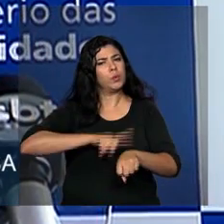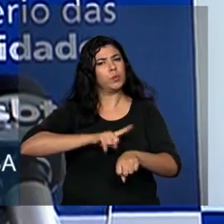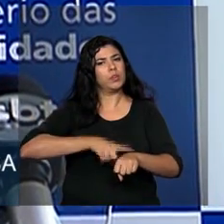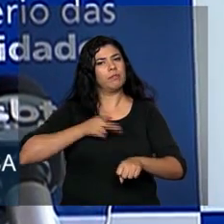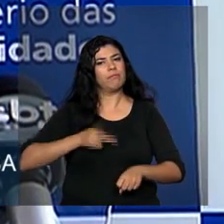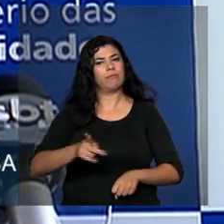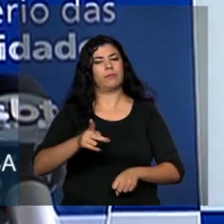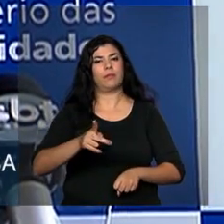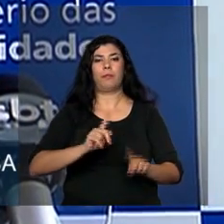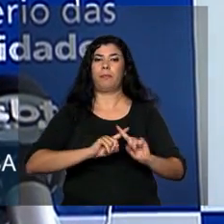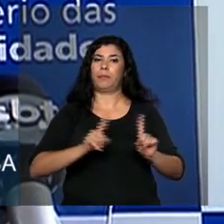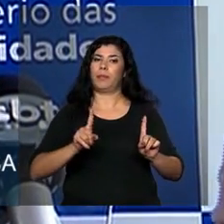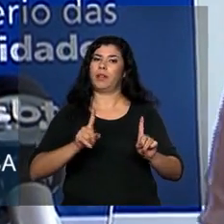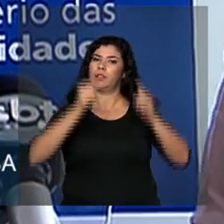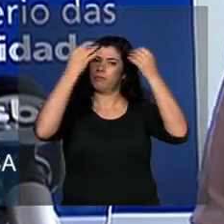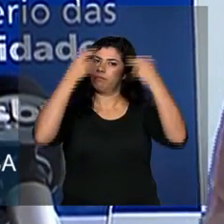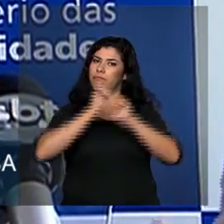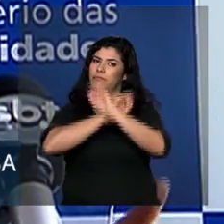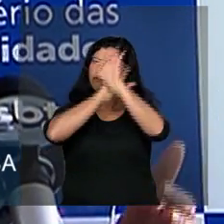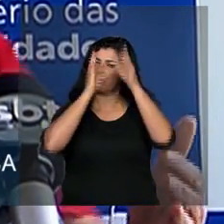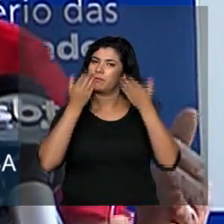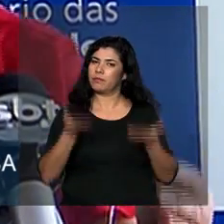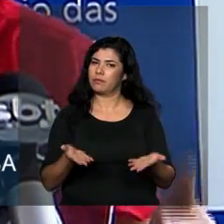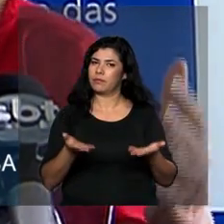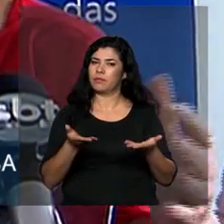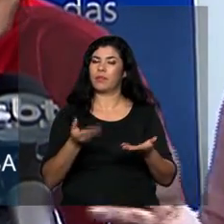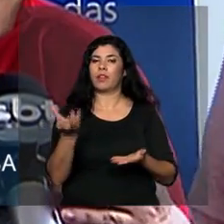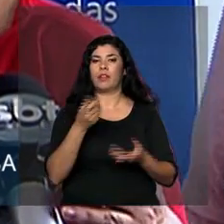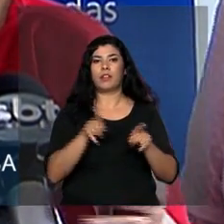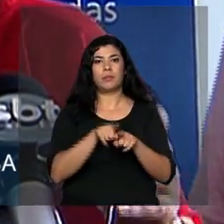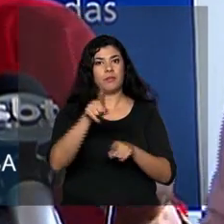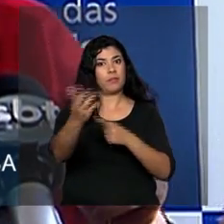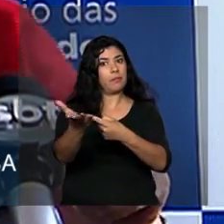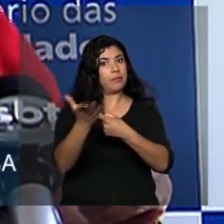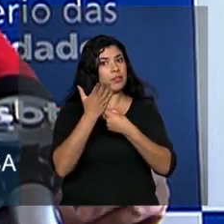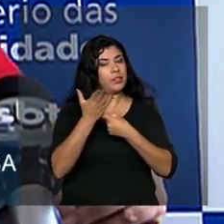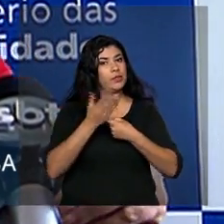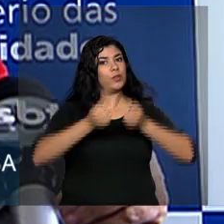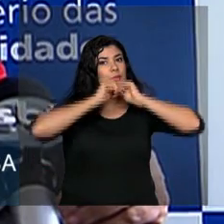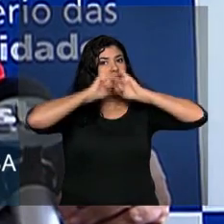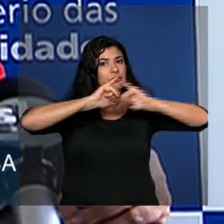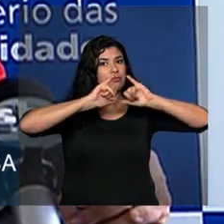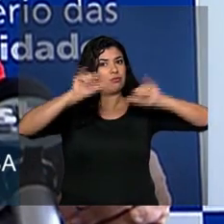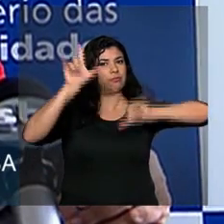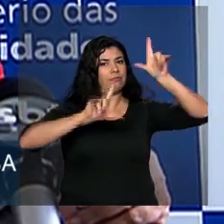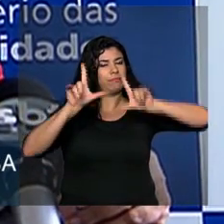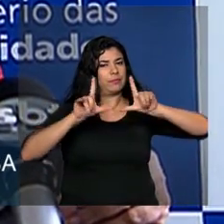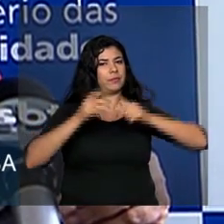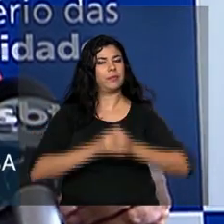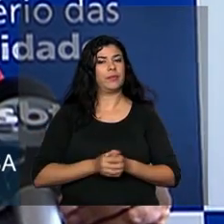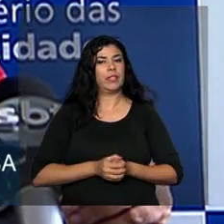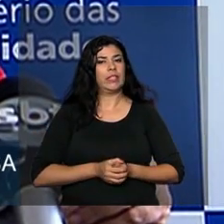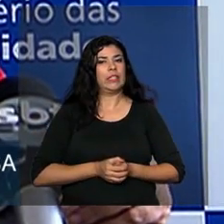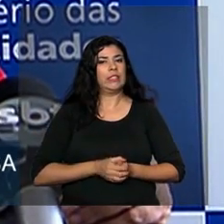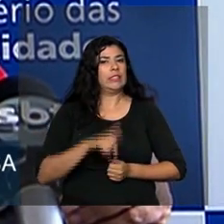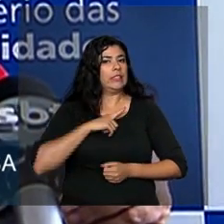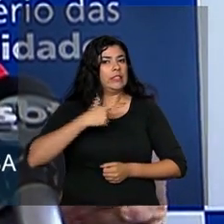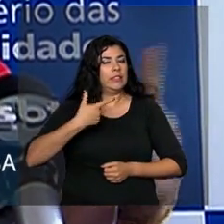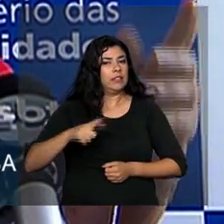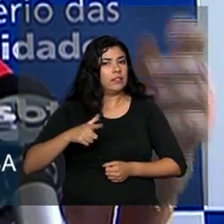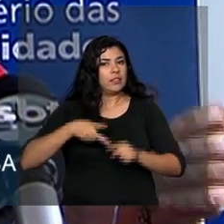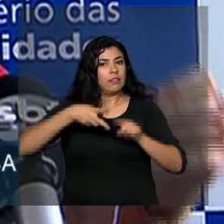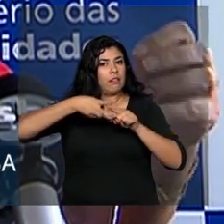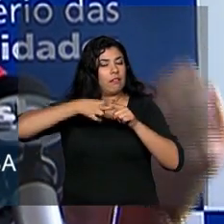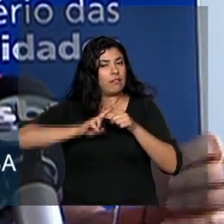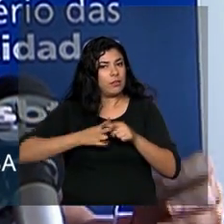Agora, uma coisa também eu quero te dizer, e quero que você me ajude até divulgando. Sem ajuste,